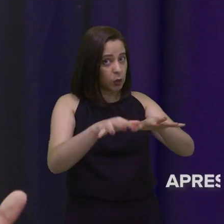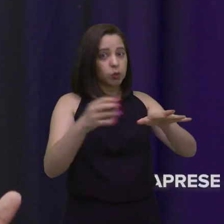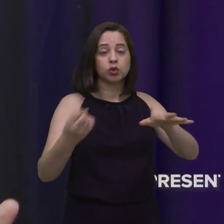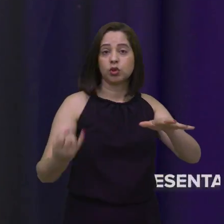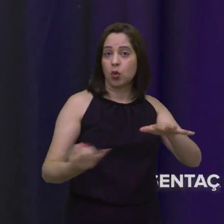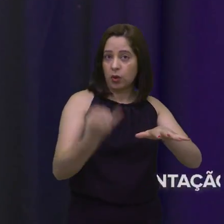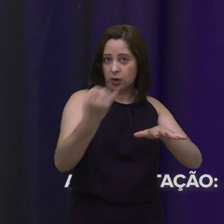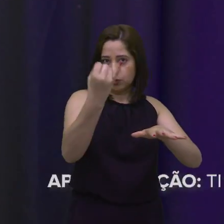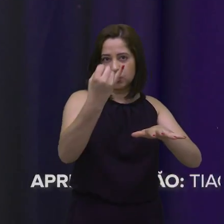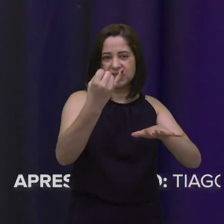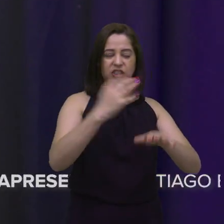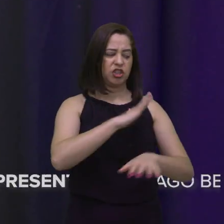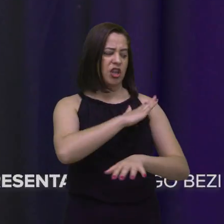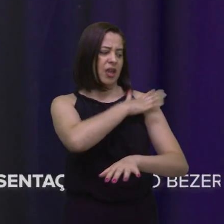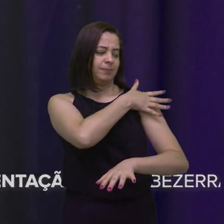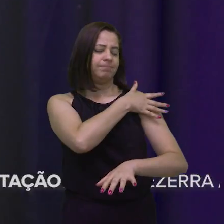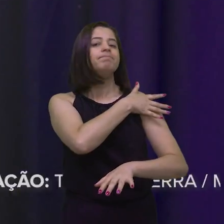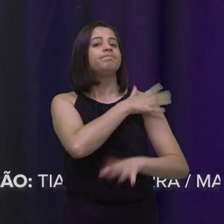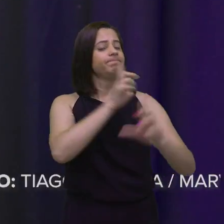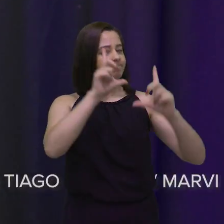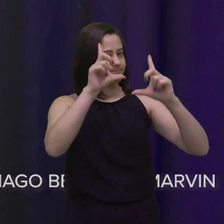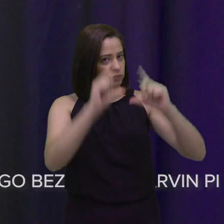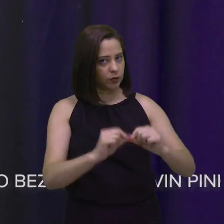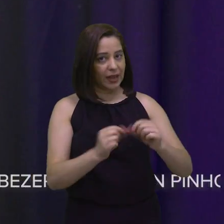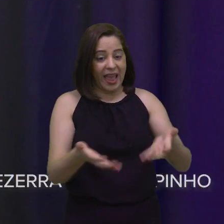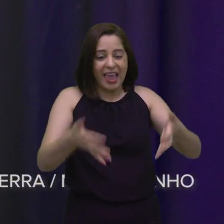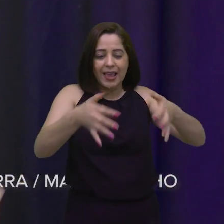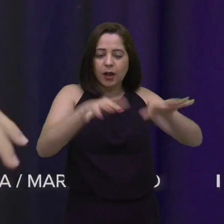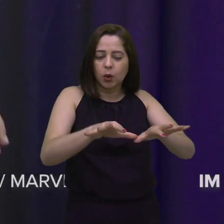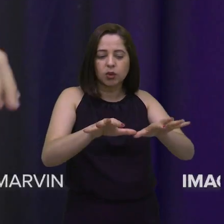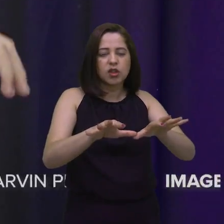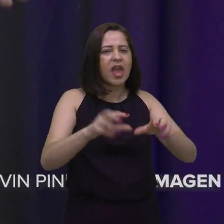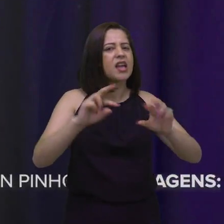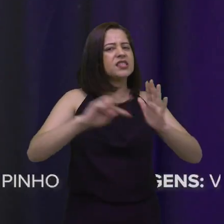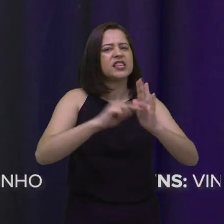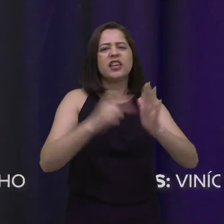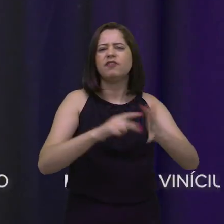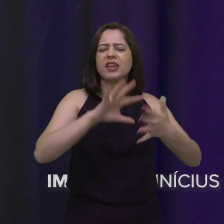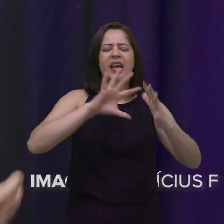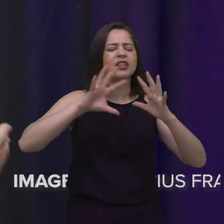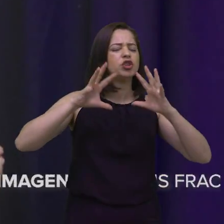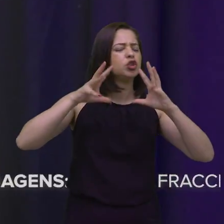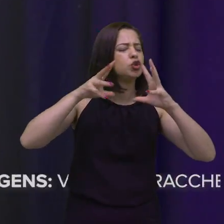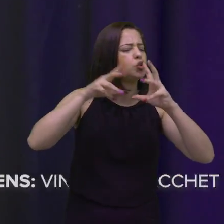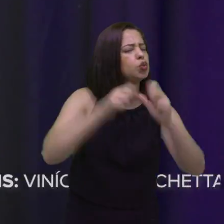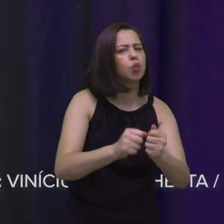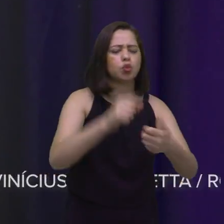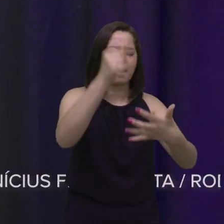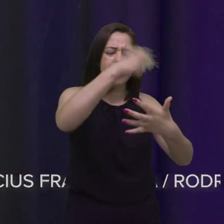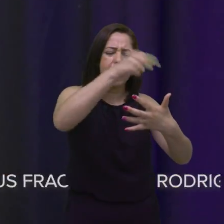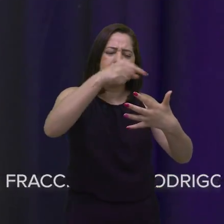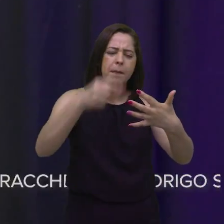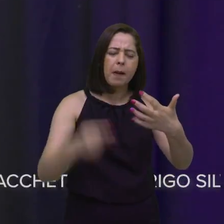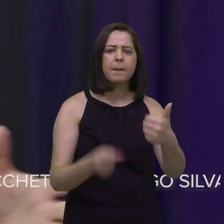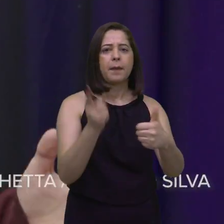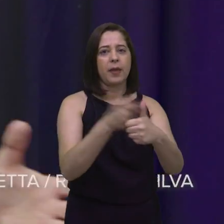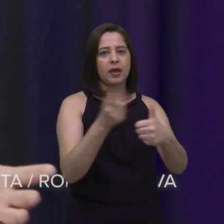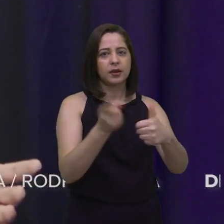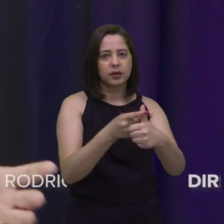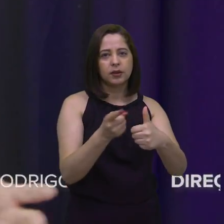que vocês falaram, que tem a ver com preconceito também, né? Eu acho que a inclusão, ela agrega todos os sentidos, né? Isso que a gente